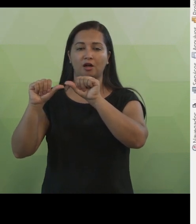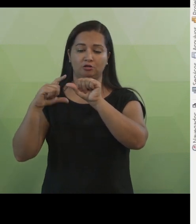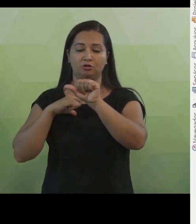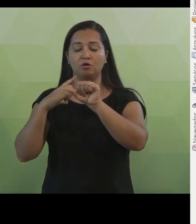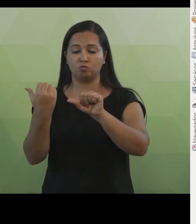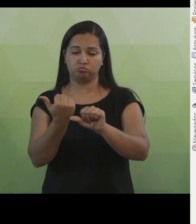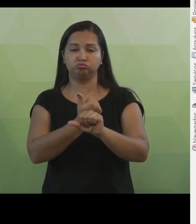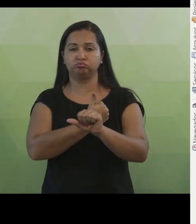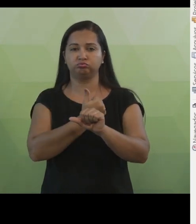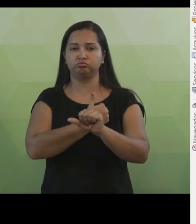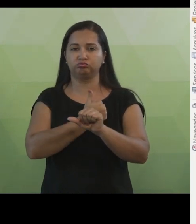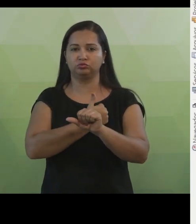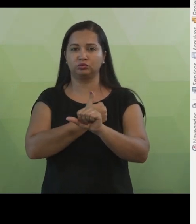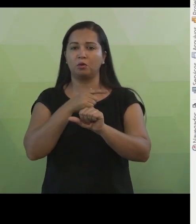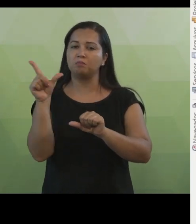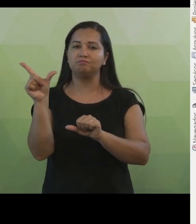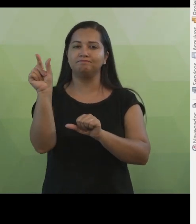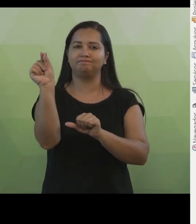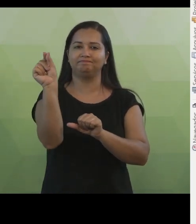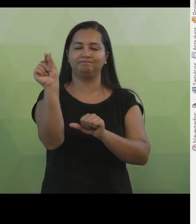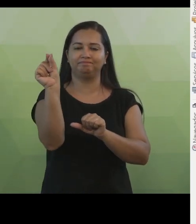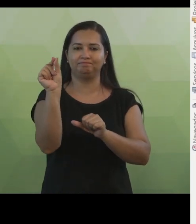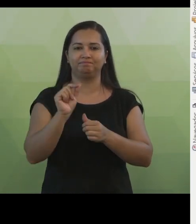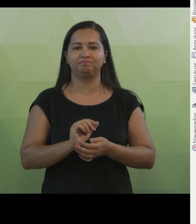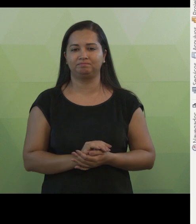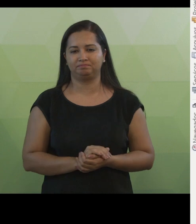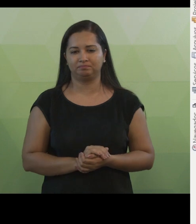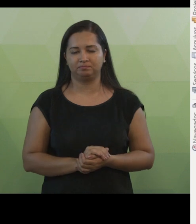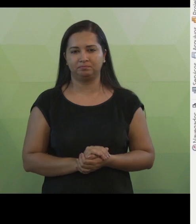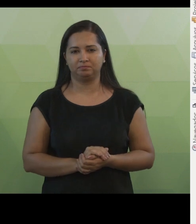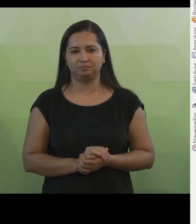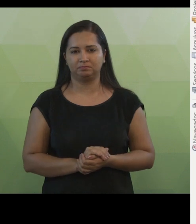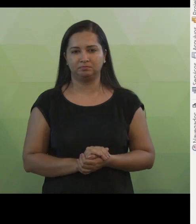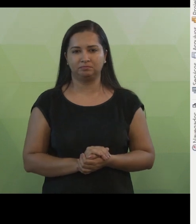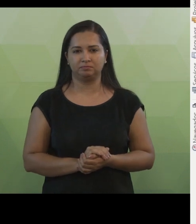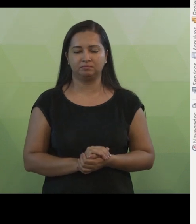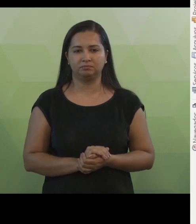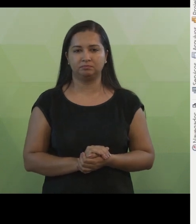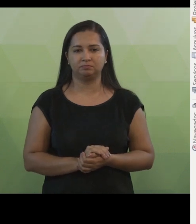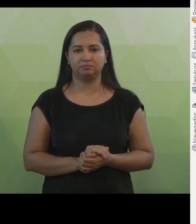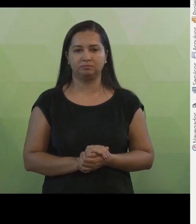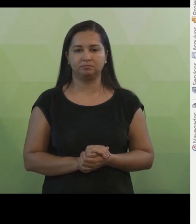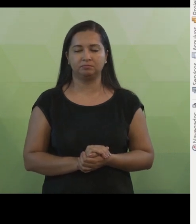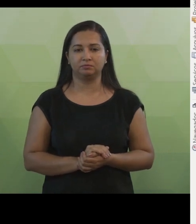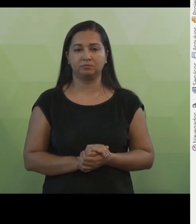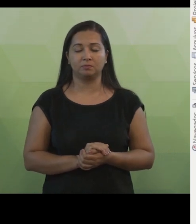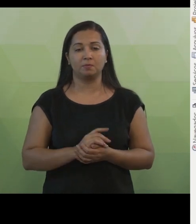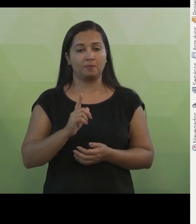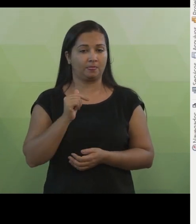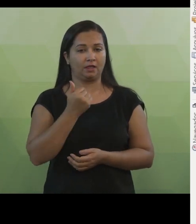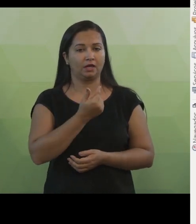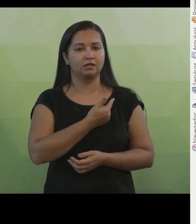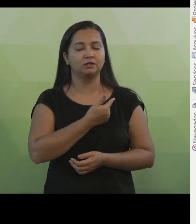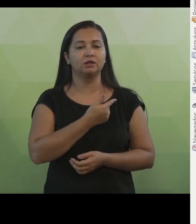a conversão explícita. Eu vou falar que esse E vai ser transformado, moldado